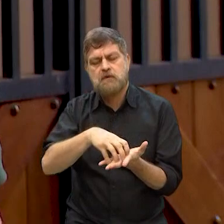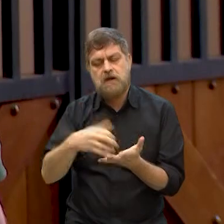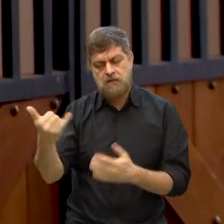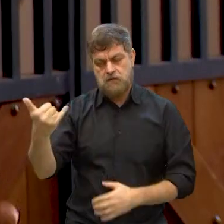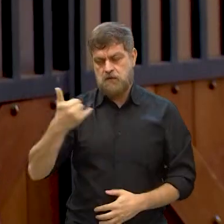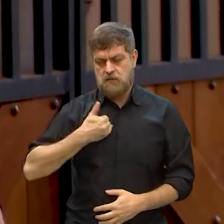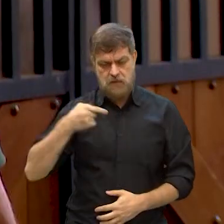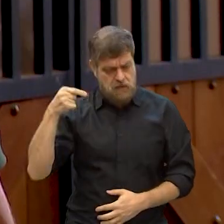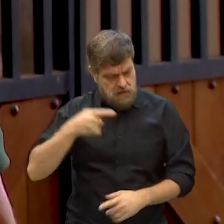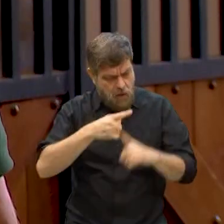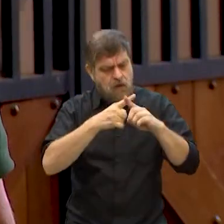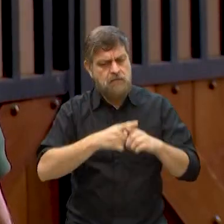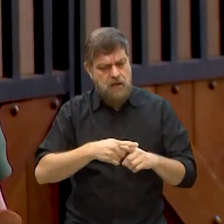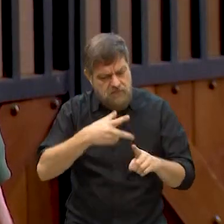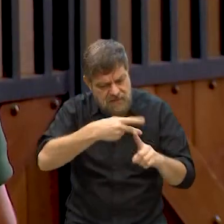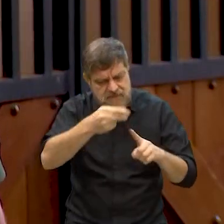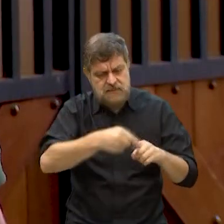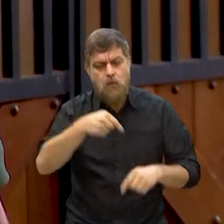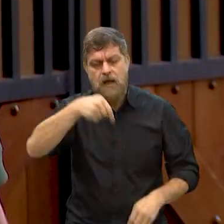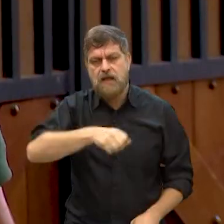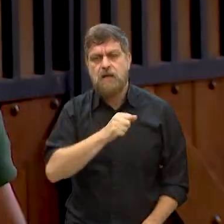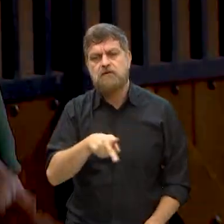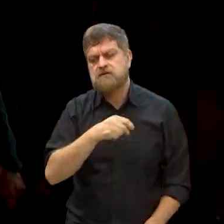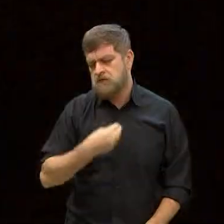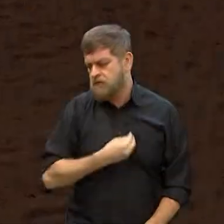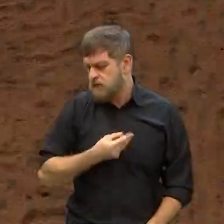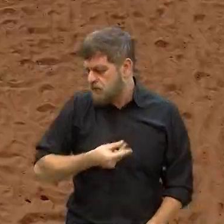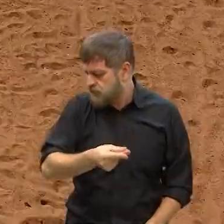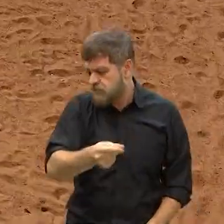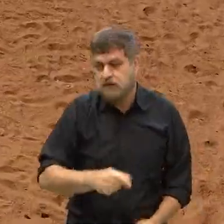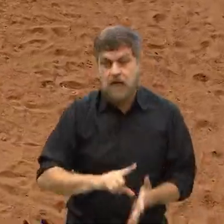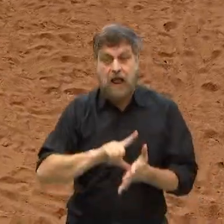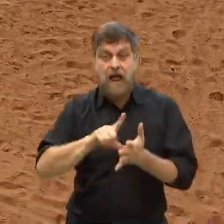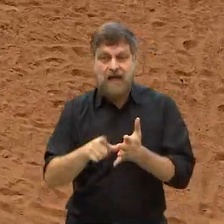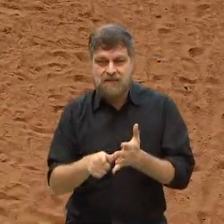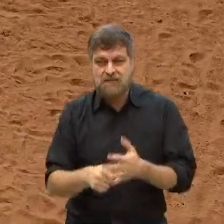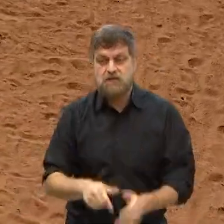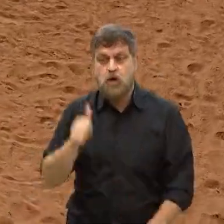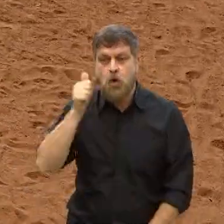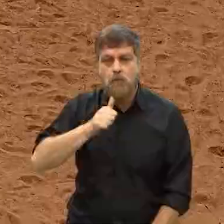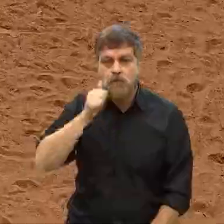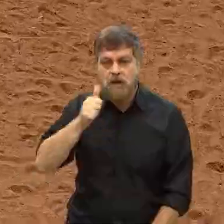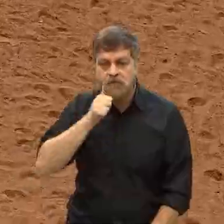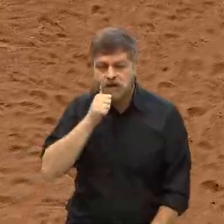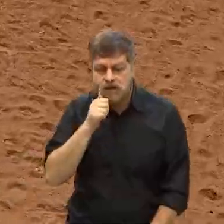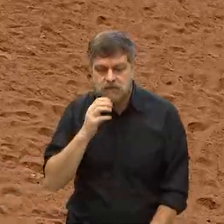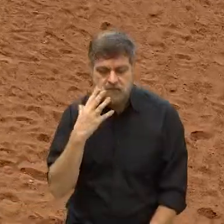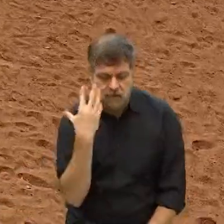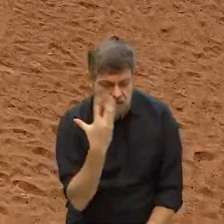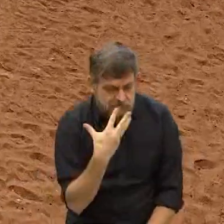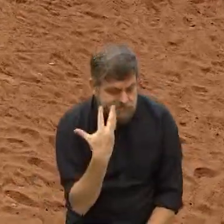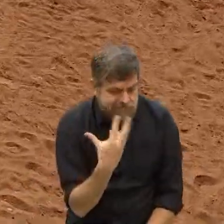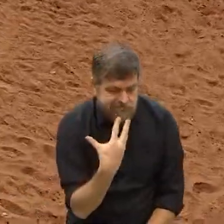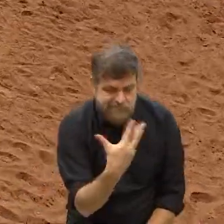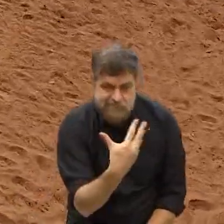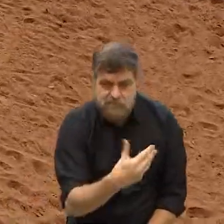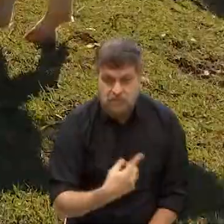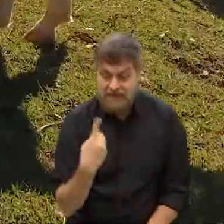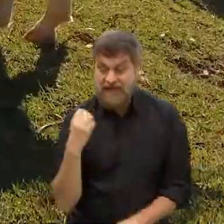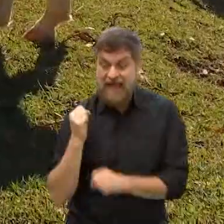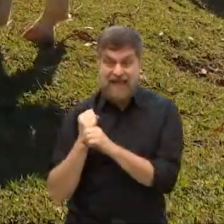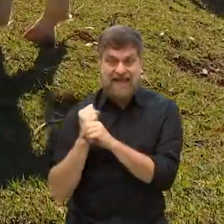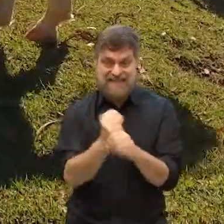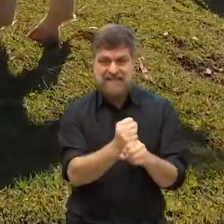foi um cavalo que deu muito resultado pra gente, eu quero que se aposente aqui. No próximo bloco, uma mulher que se encantou pelos cavalos